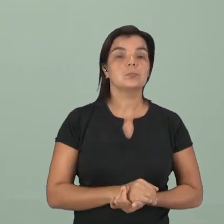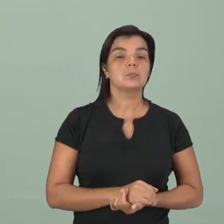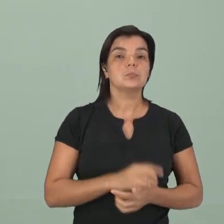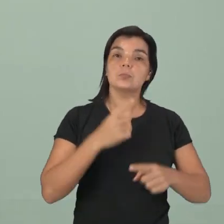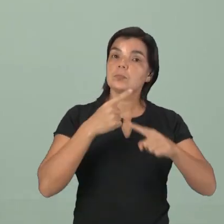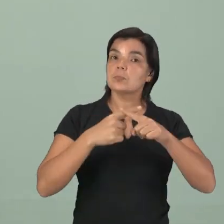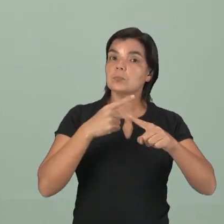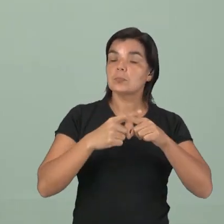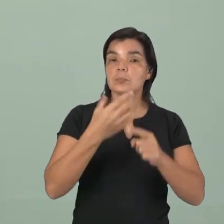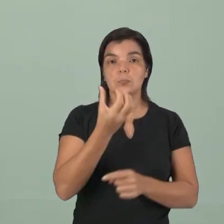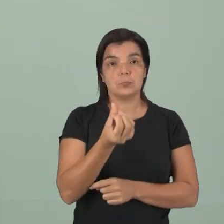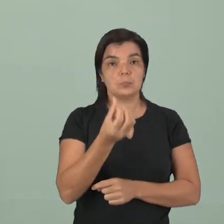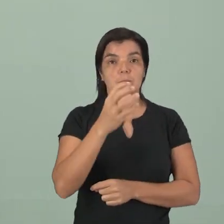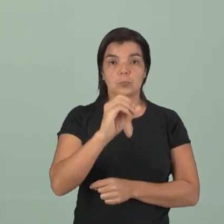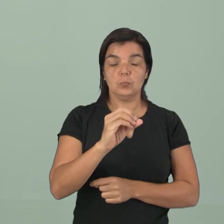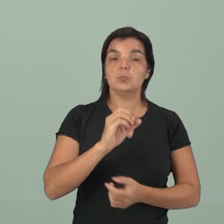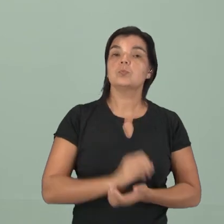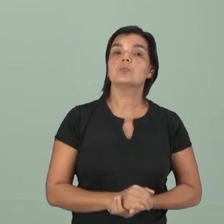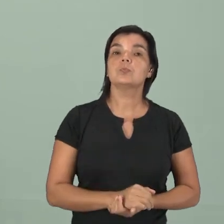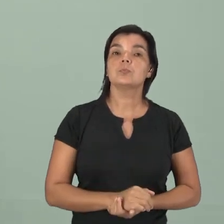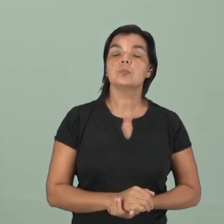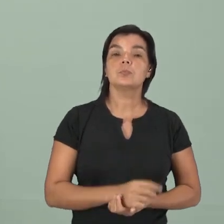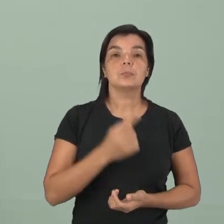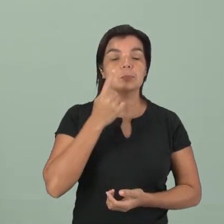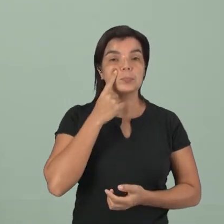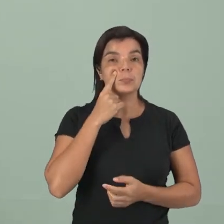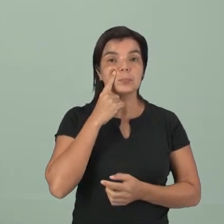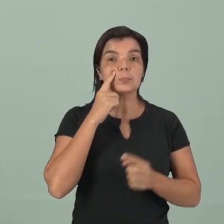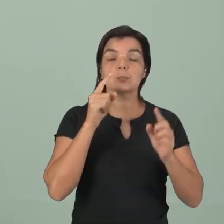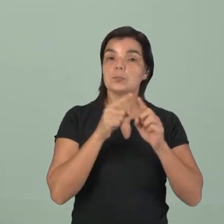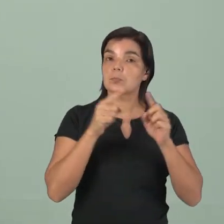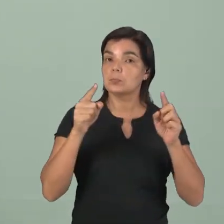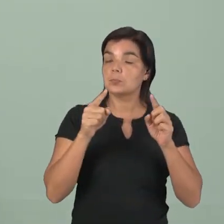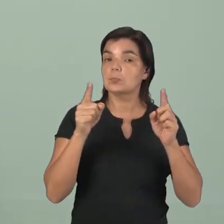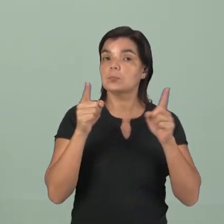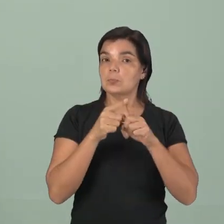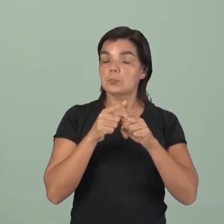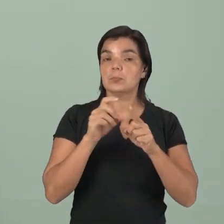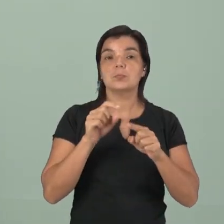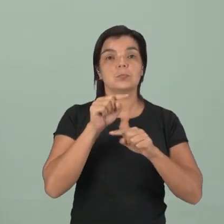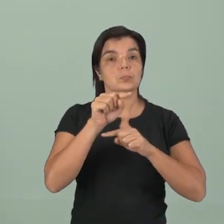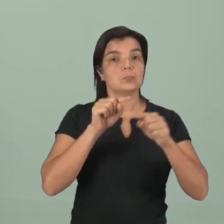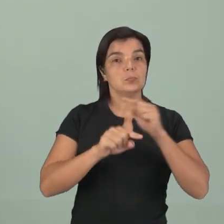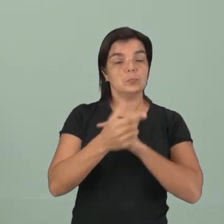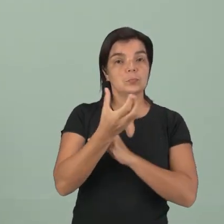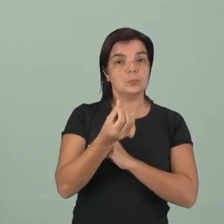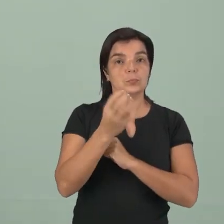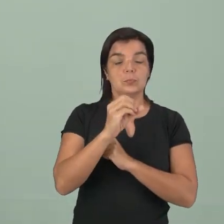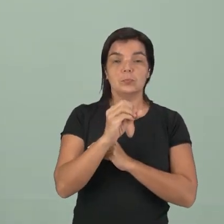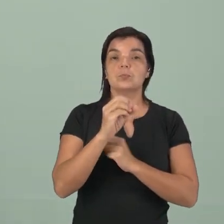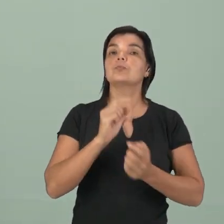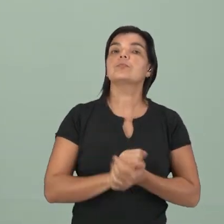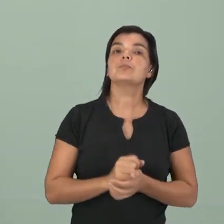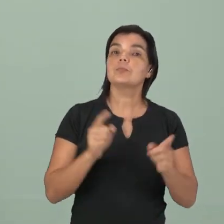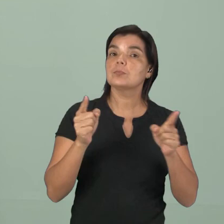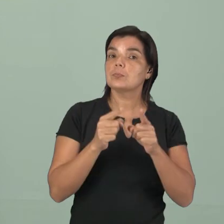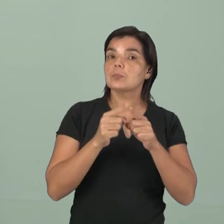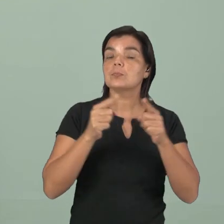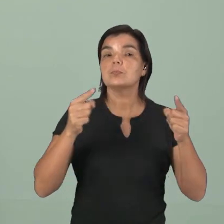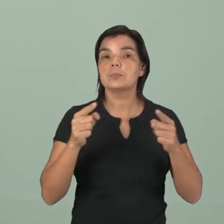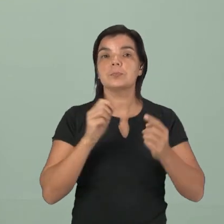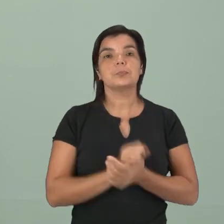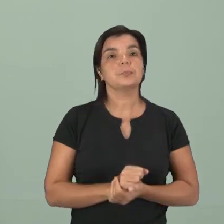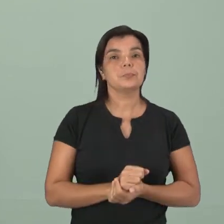a multiplicação por 60, né? Quando é do maior para o menor, ou faz a divisão por 60, quando é do menor para o maior. Tá